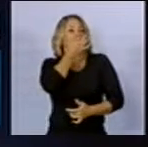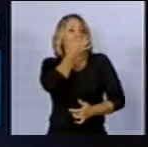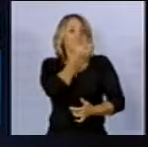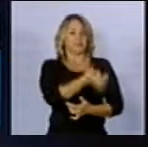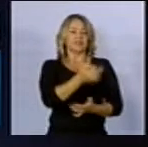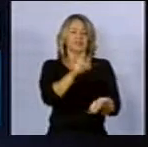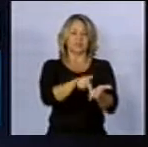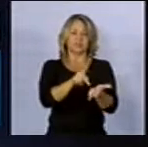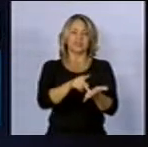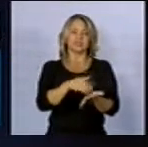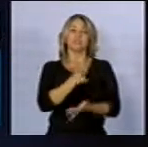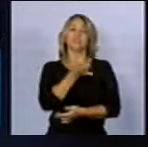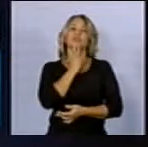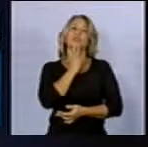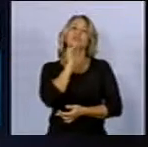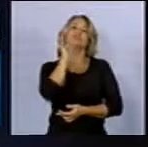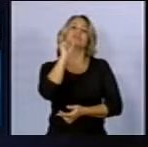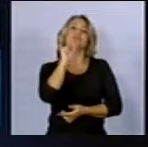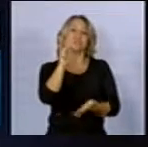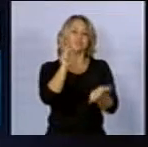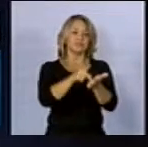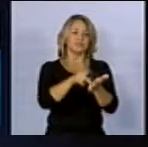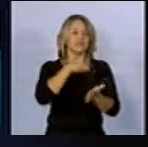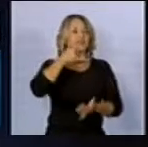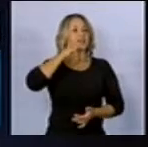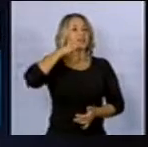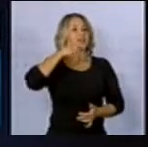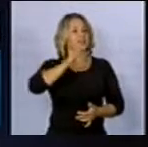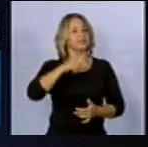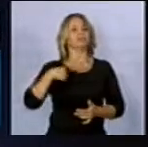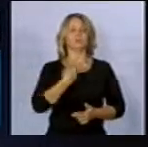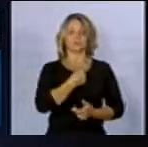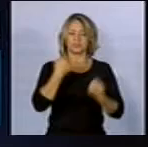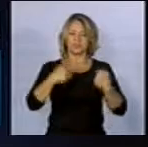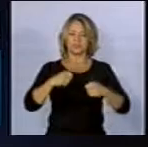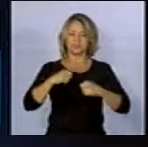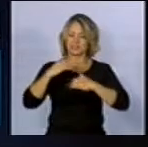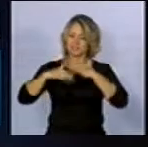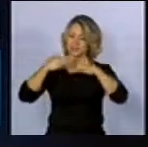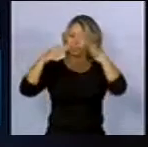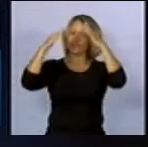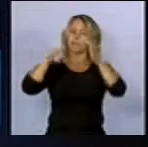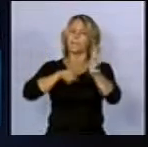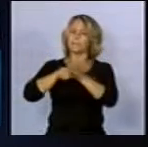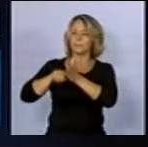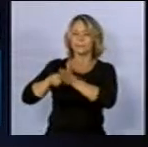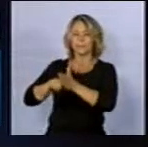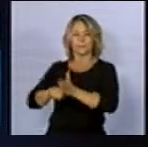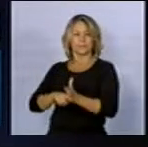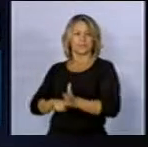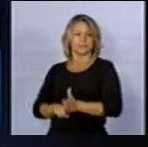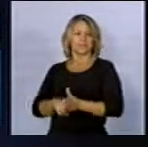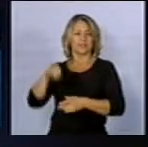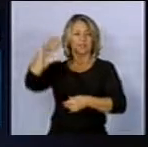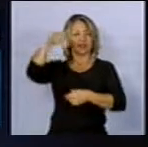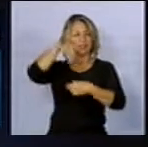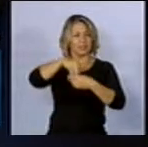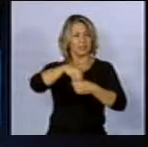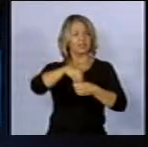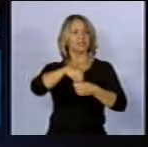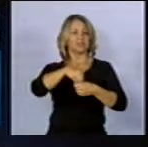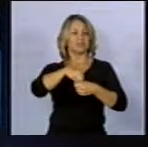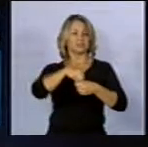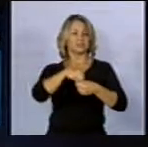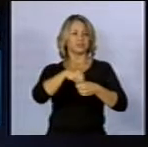pessoas que conheçam O que é radiação Isso é o que nós precisamos desenvolver pesquisas né dentro desta